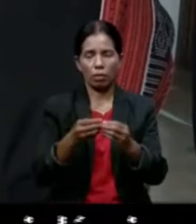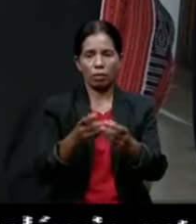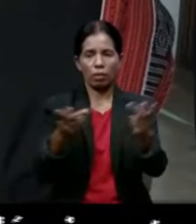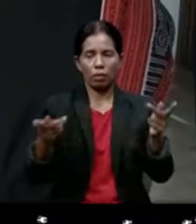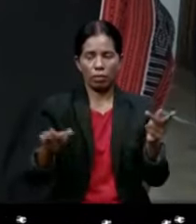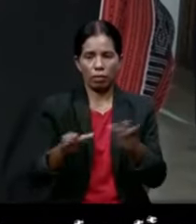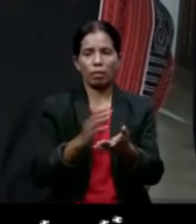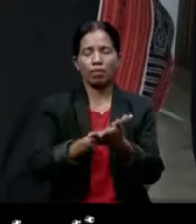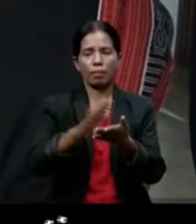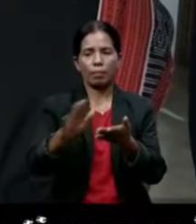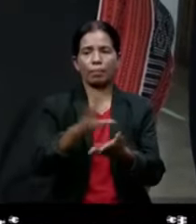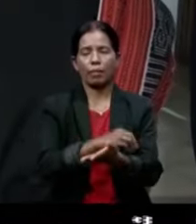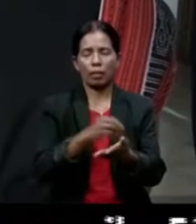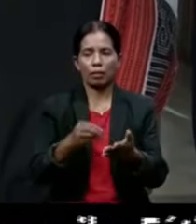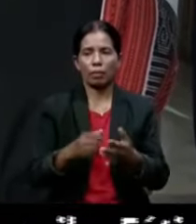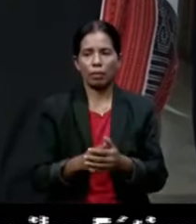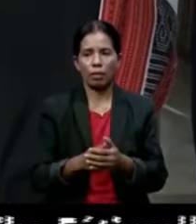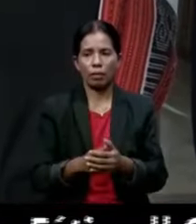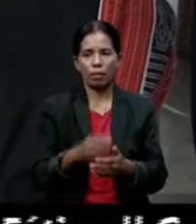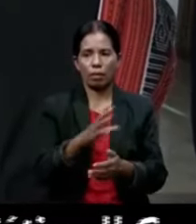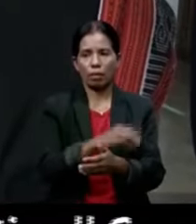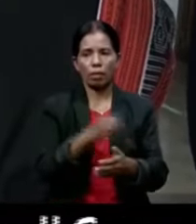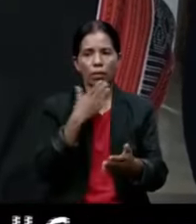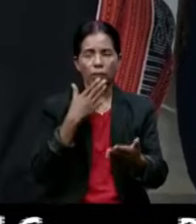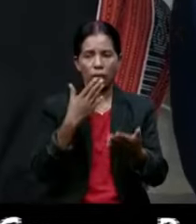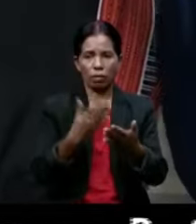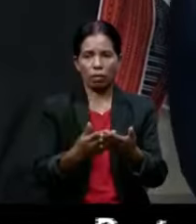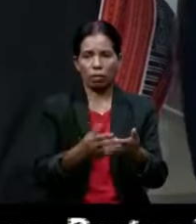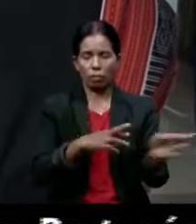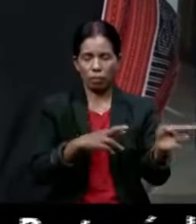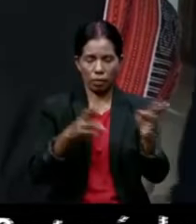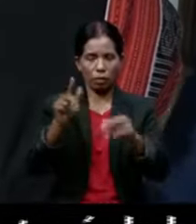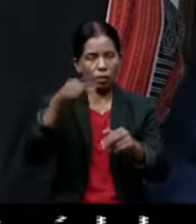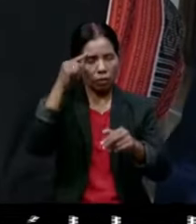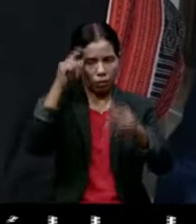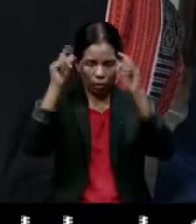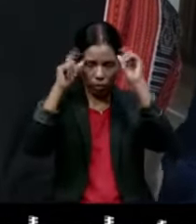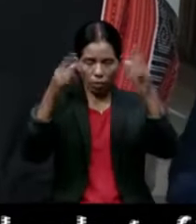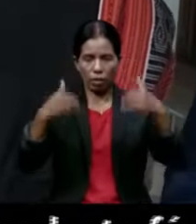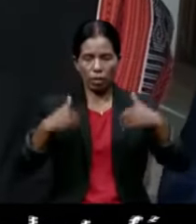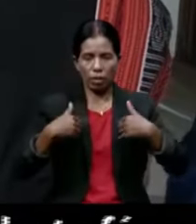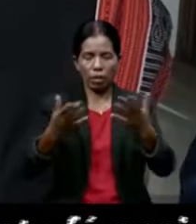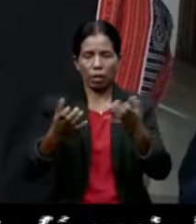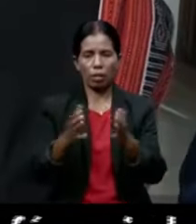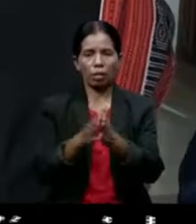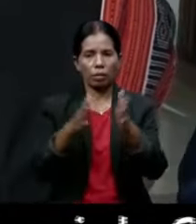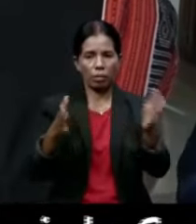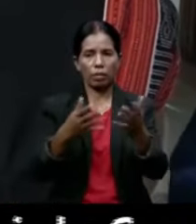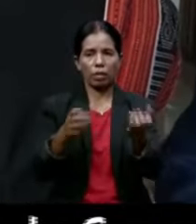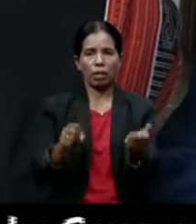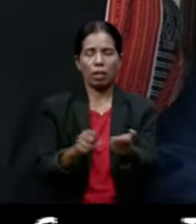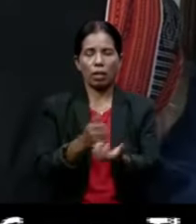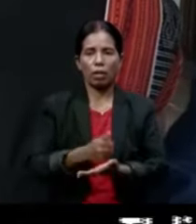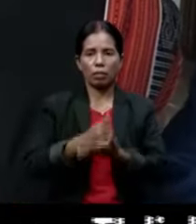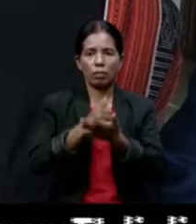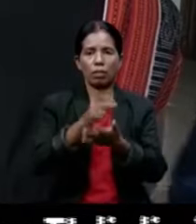ambiente, a supervisão, né? Então, pronto, o governo Timor e interesse barca, apoio 100%,